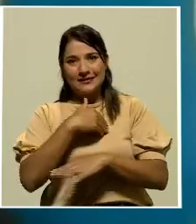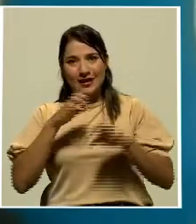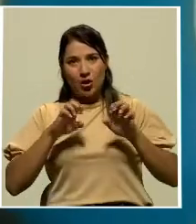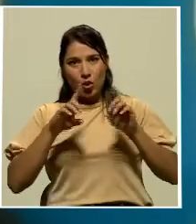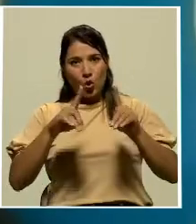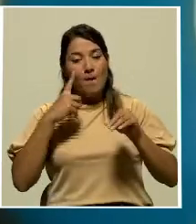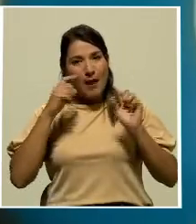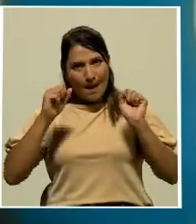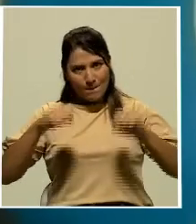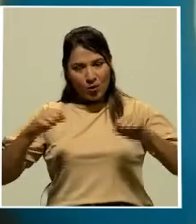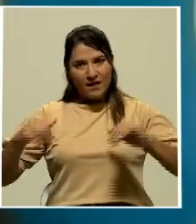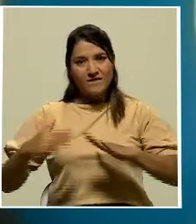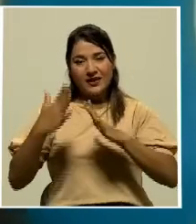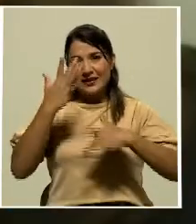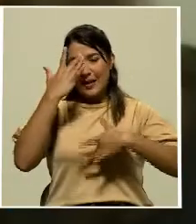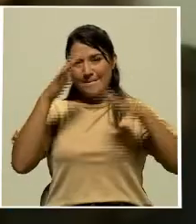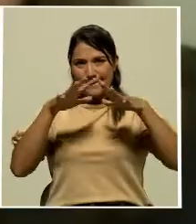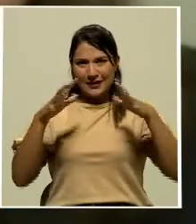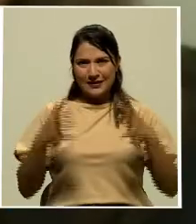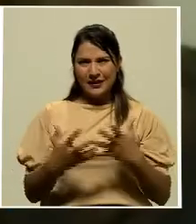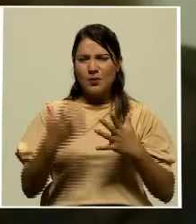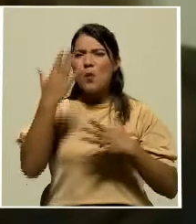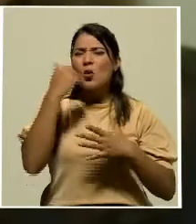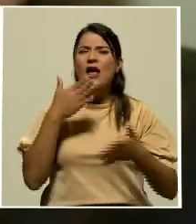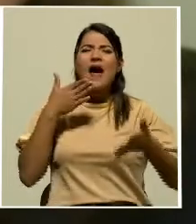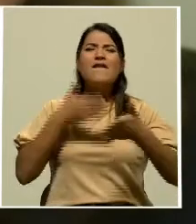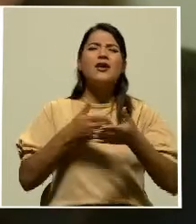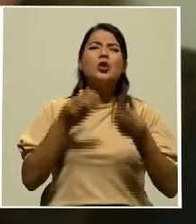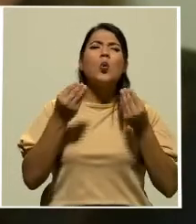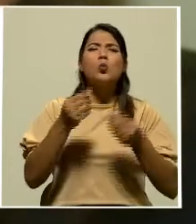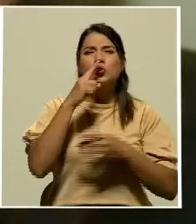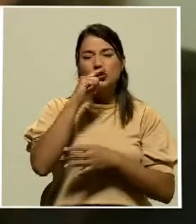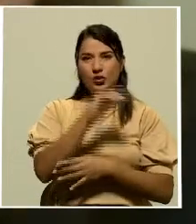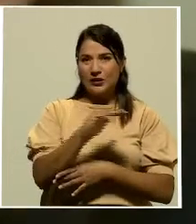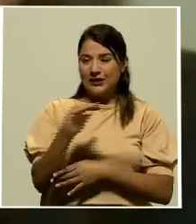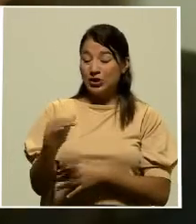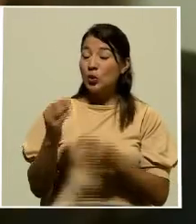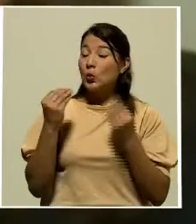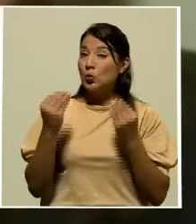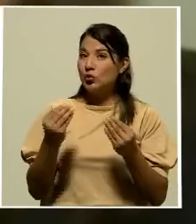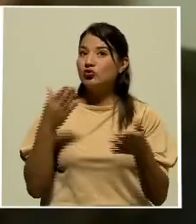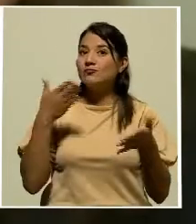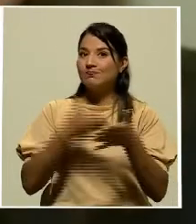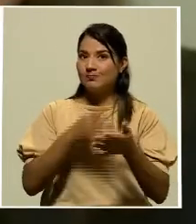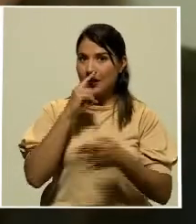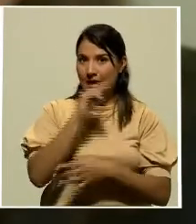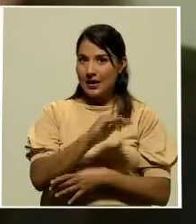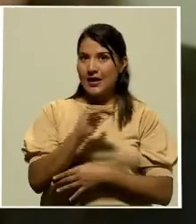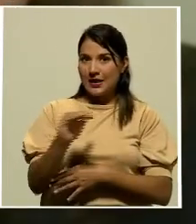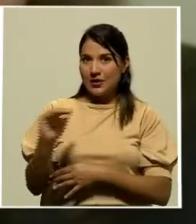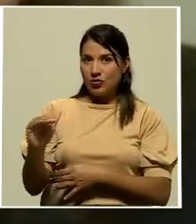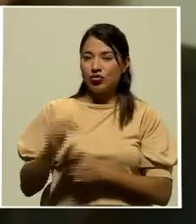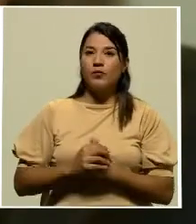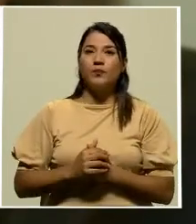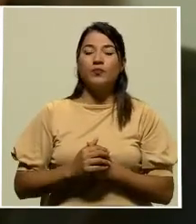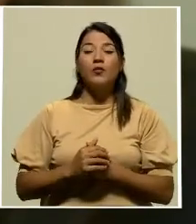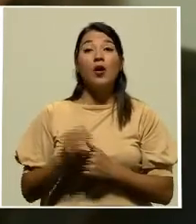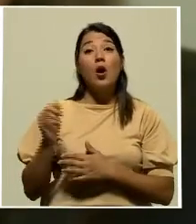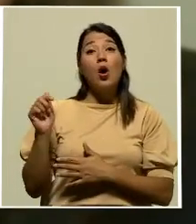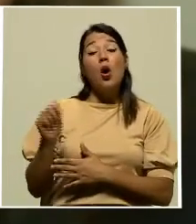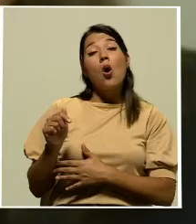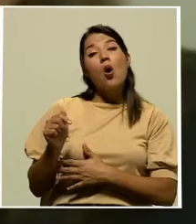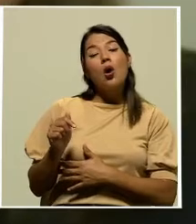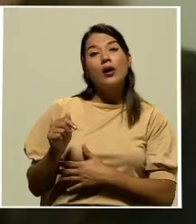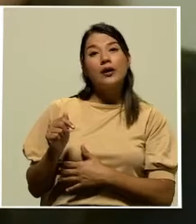esta pandemia que afetou os niños muitíssimo, Don Ernesto, muitíssimo, não? Sim, hoje, quando